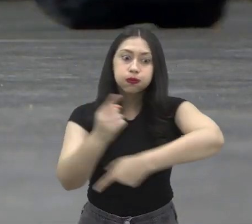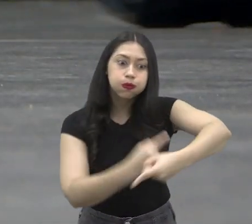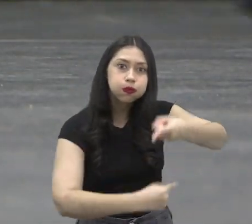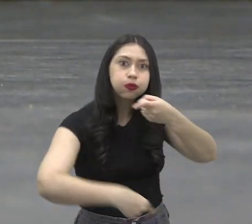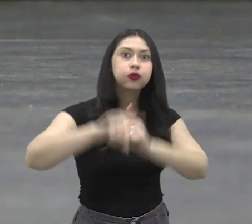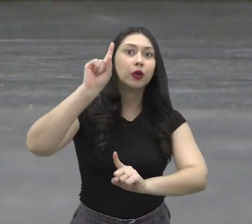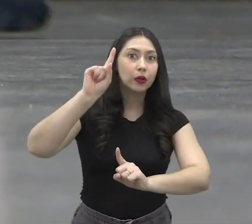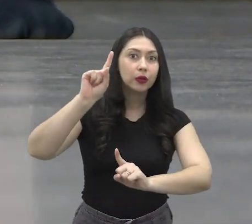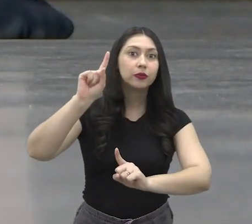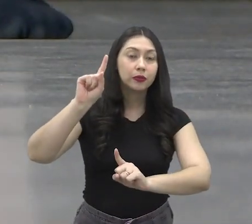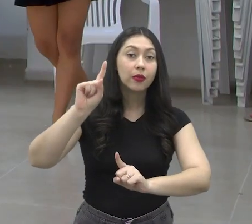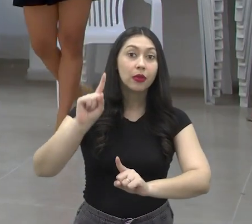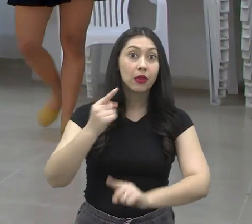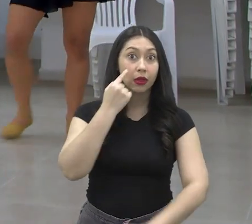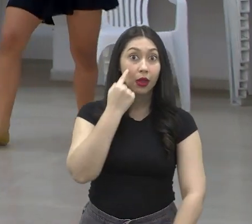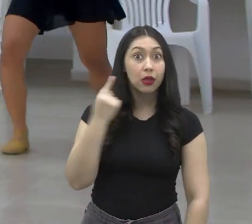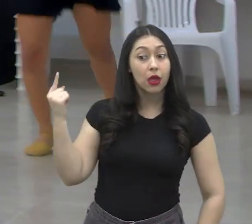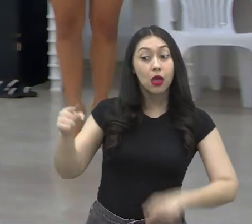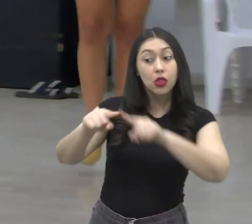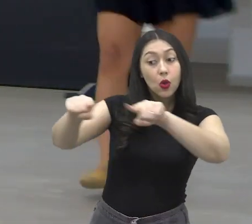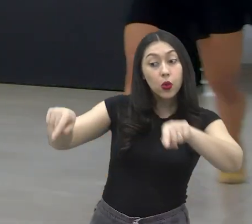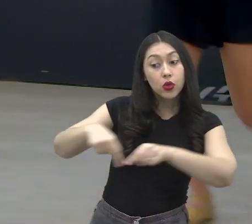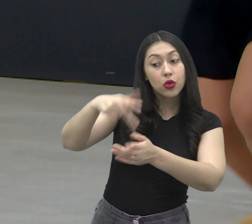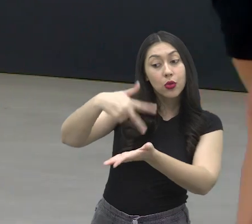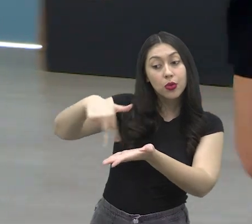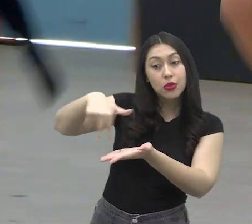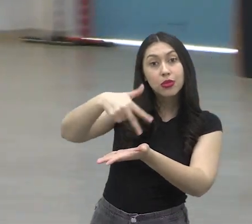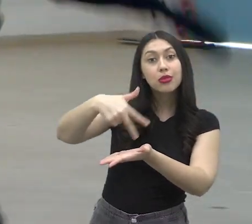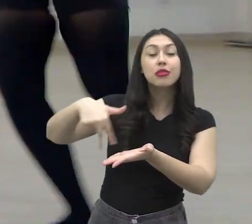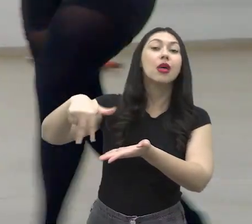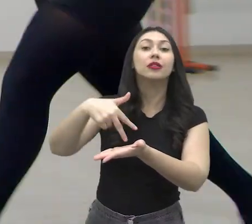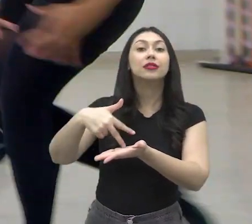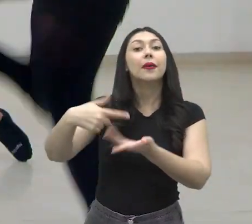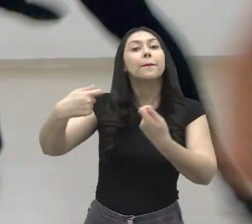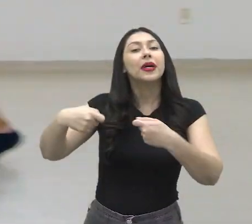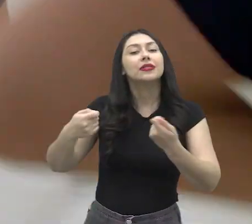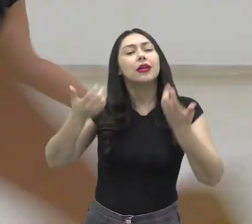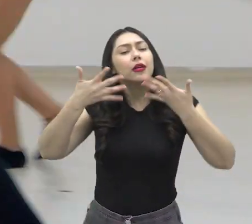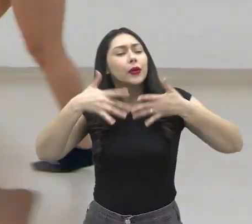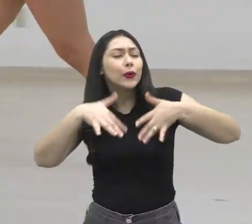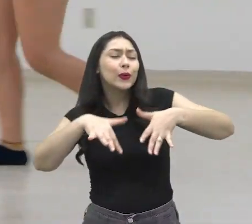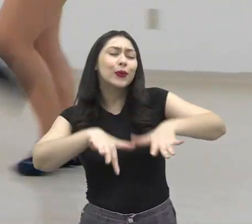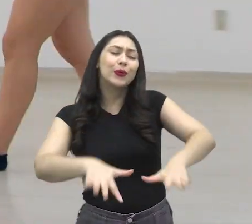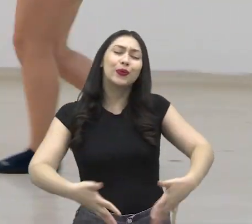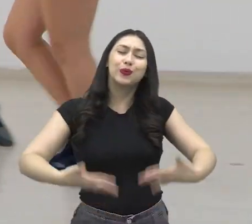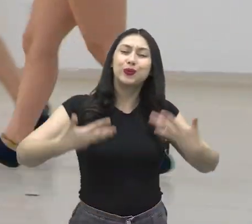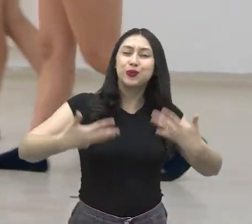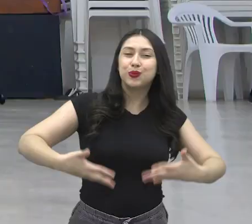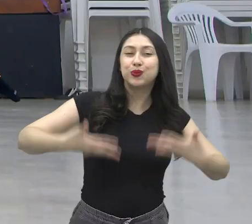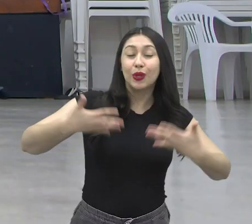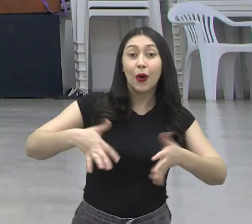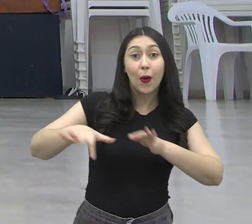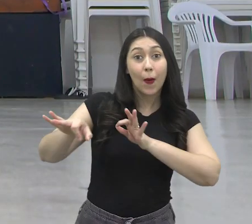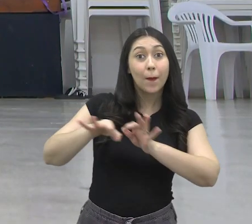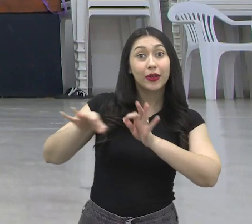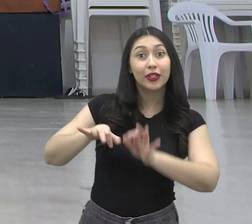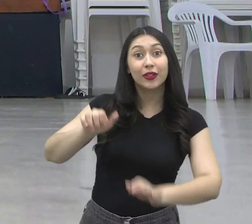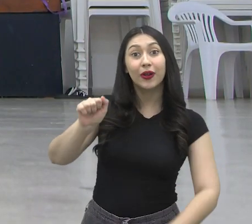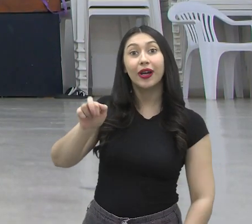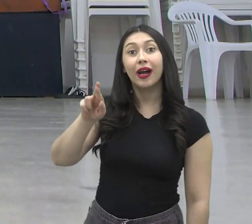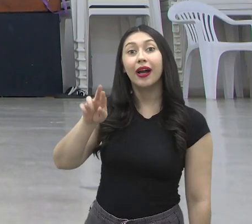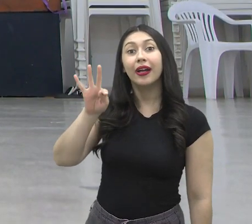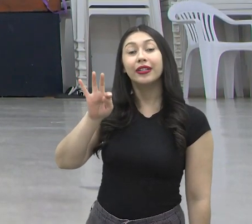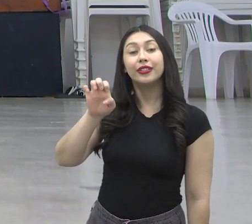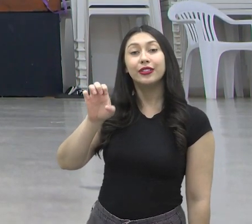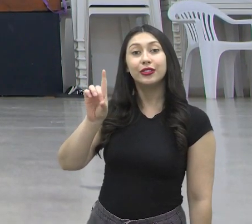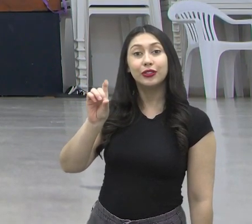mudam milhões de vidas. Aqui nesse estúdio de dança, esses passos exigem harmonia e leveza. O projeto